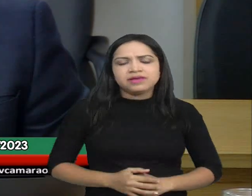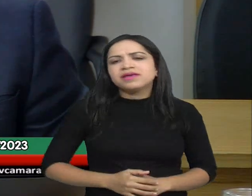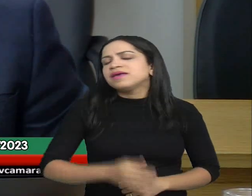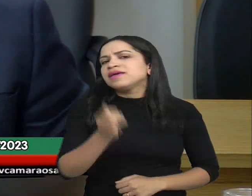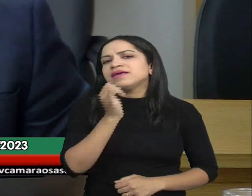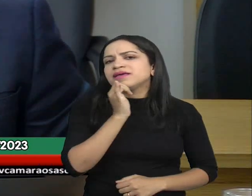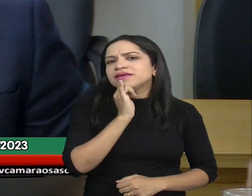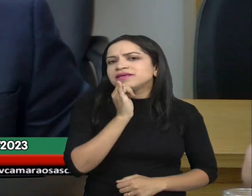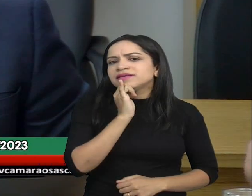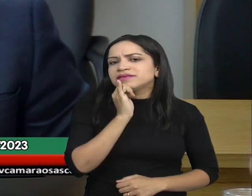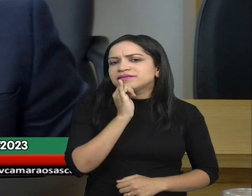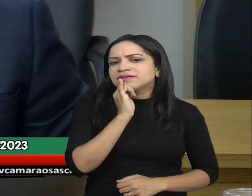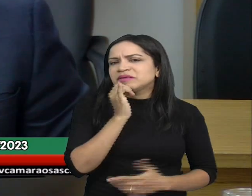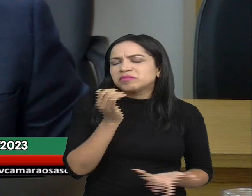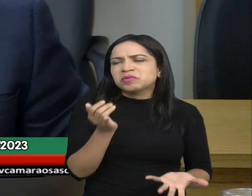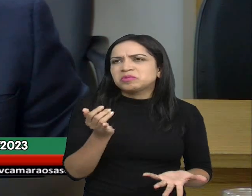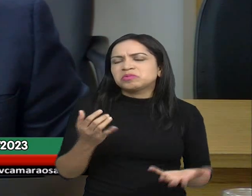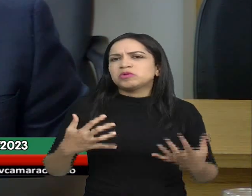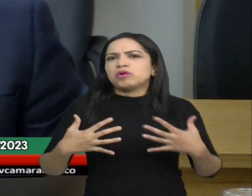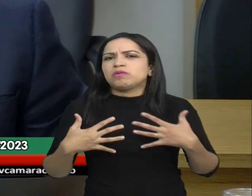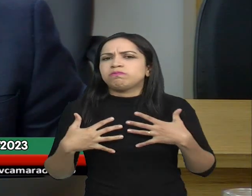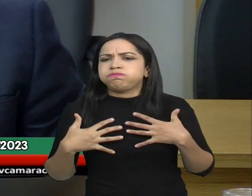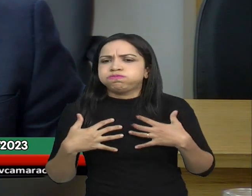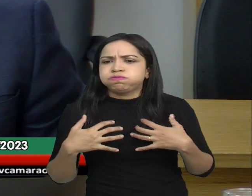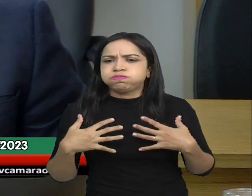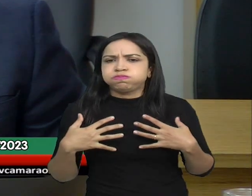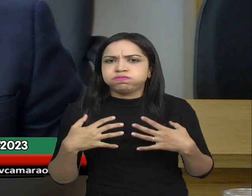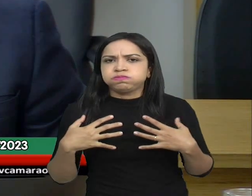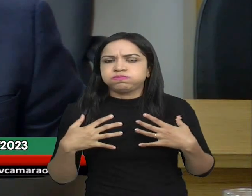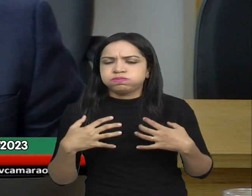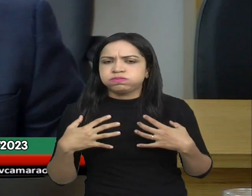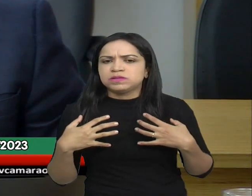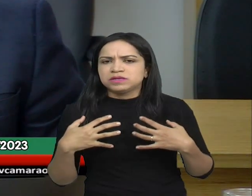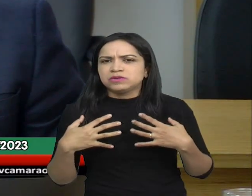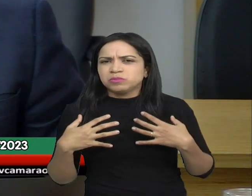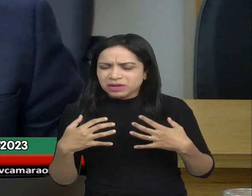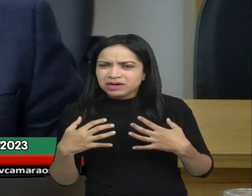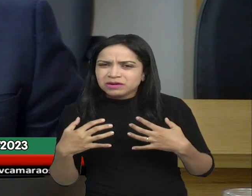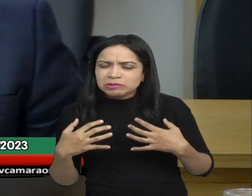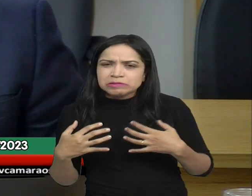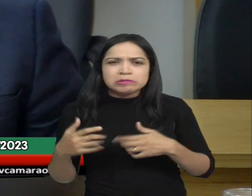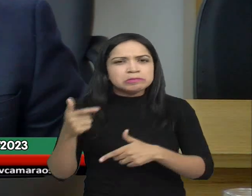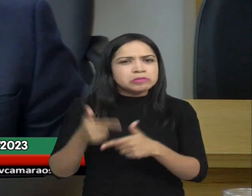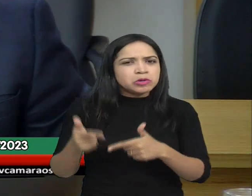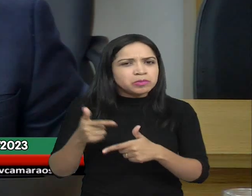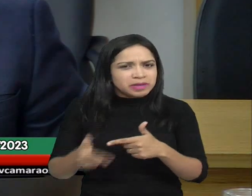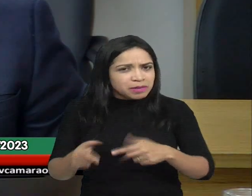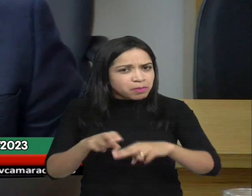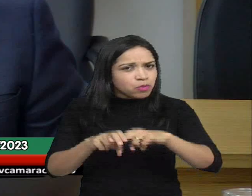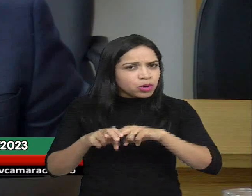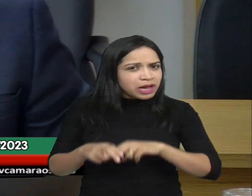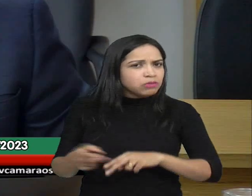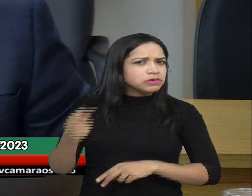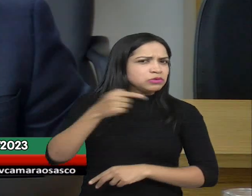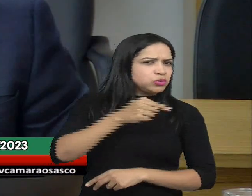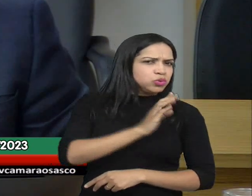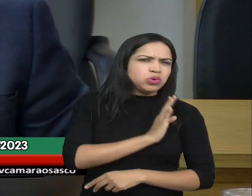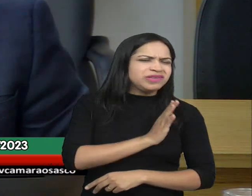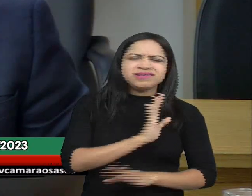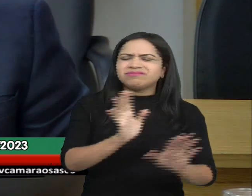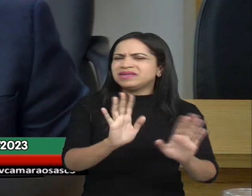pulmão, dificilmente isso vai ocorrer, né? Sempre algum trombo solto,